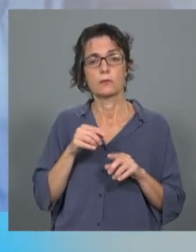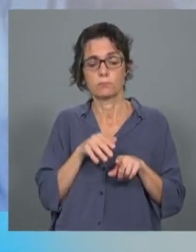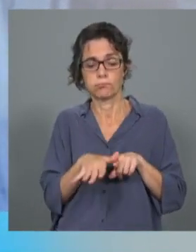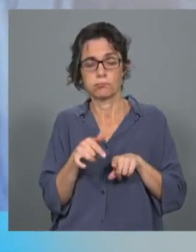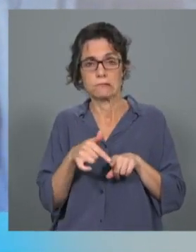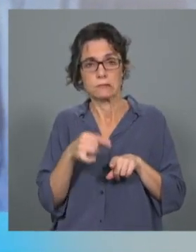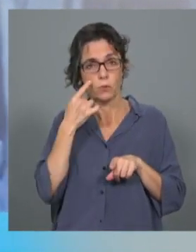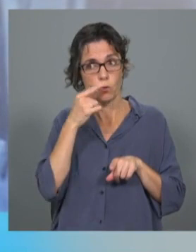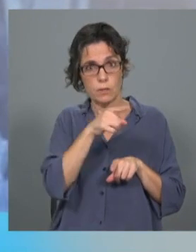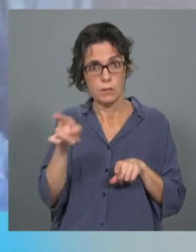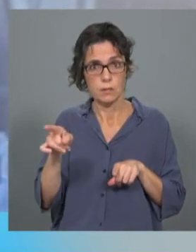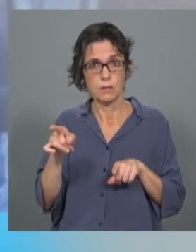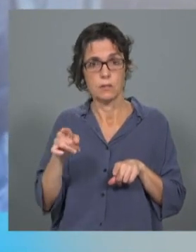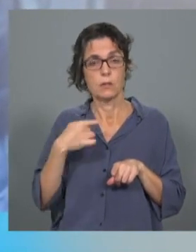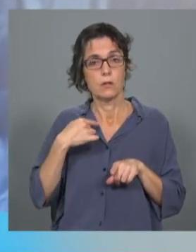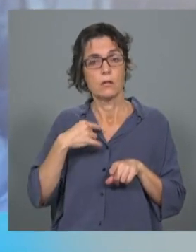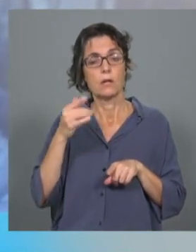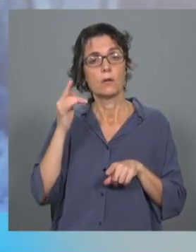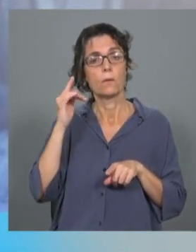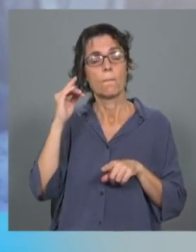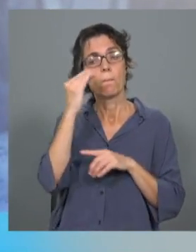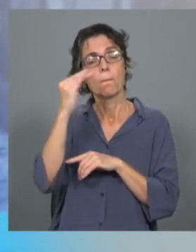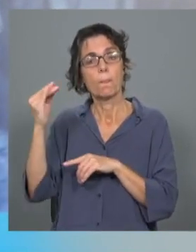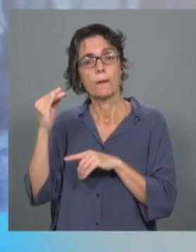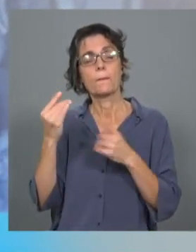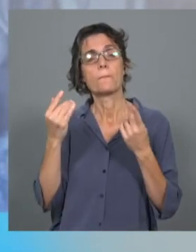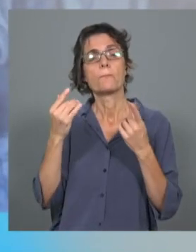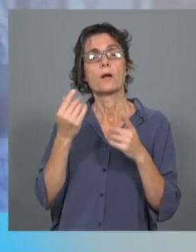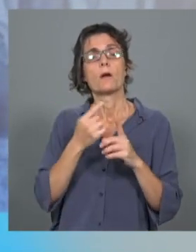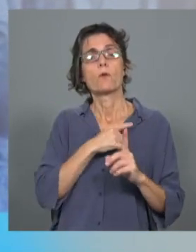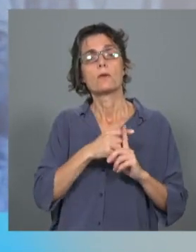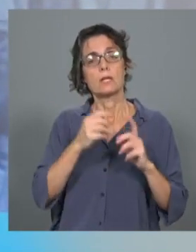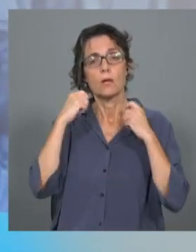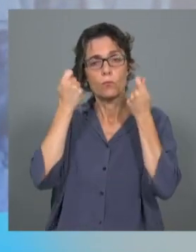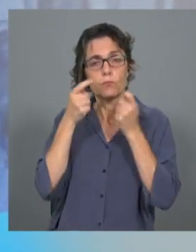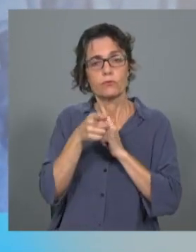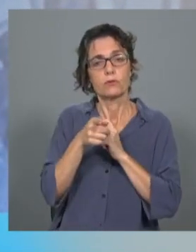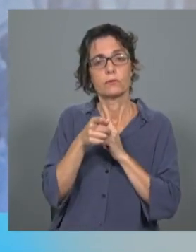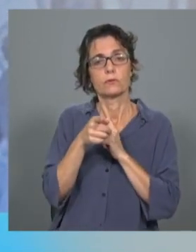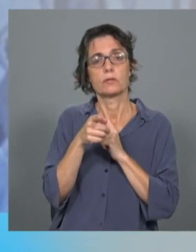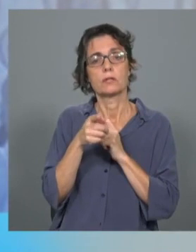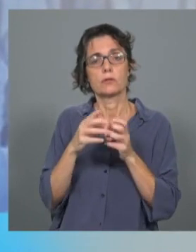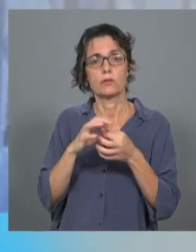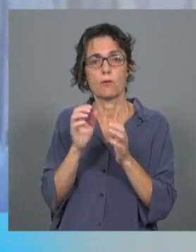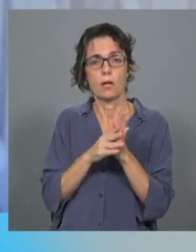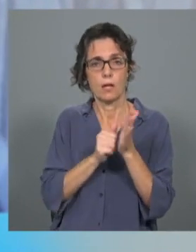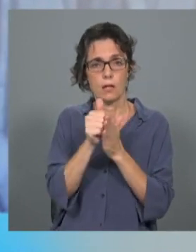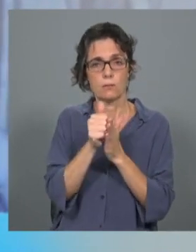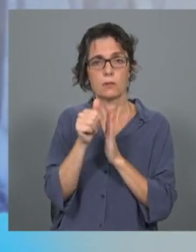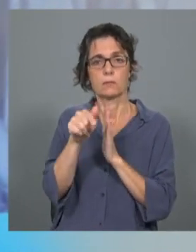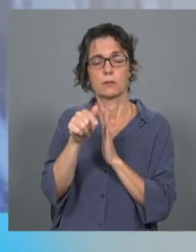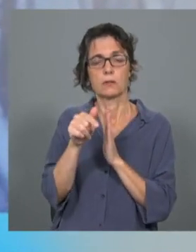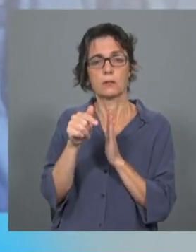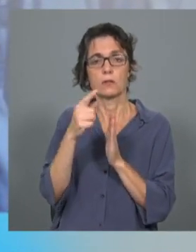portugueses conhecem muito bem, estive a orientar um retiro para os franciscanos capuchinhos, que estão ligados à Bíblia, à difusora bíblica, etc.